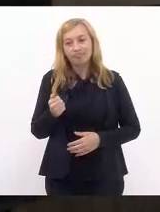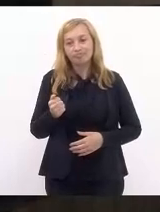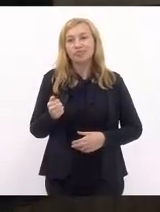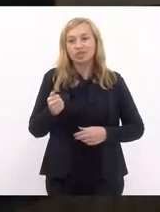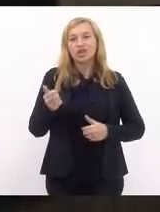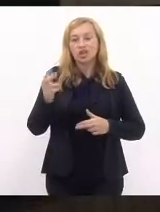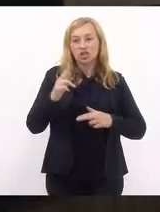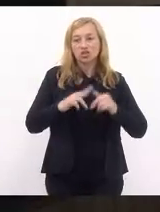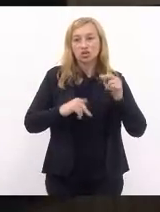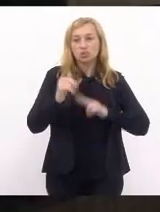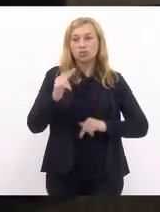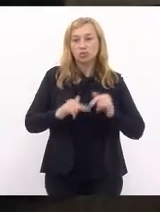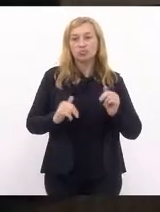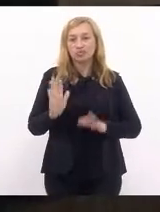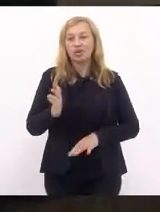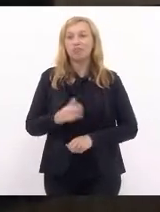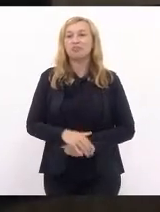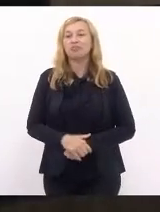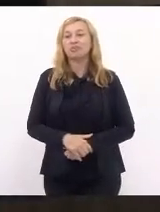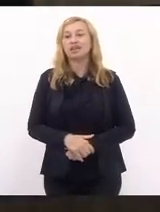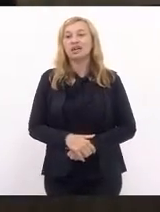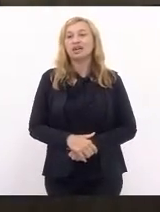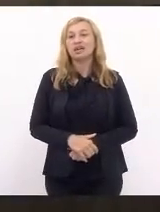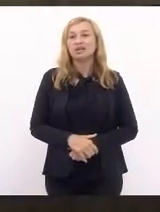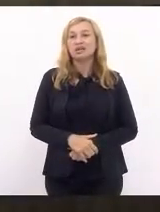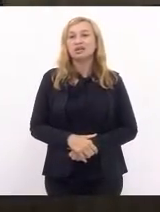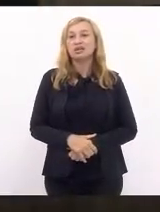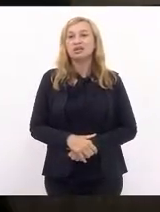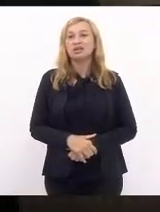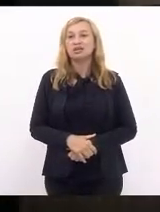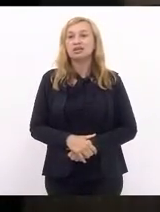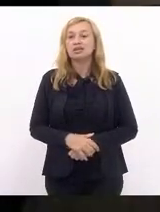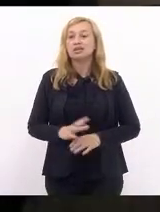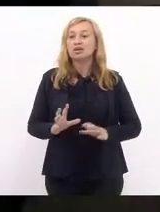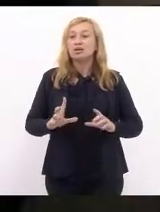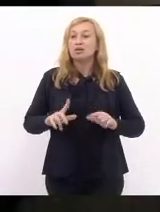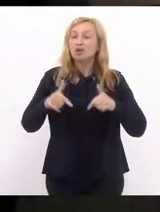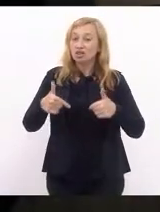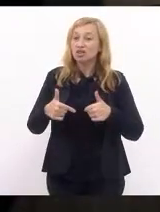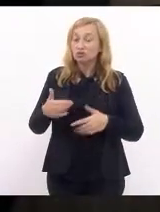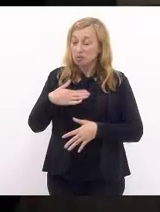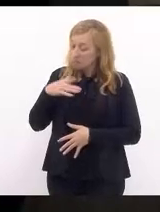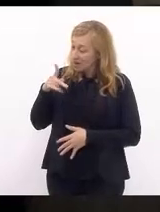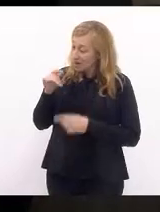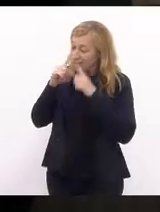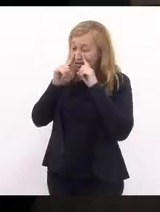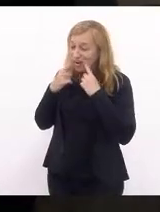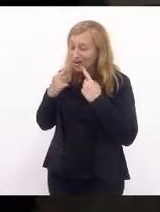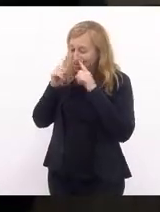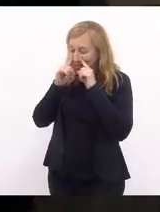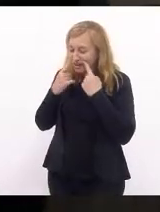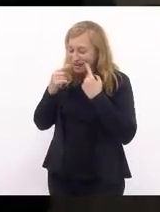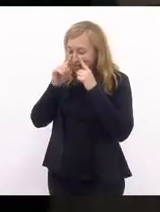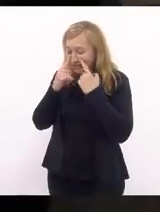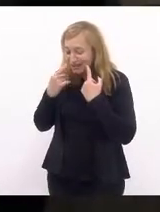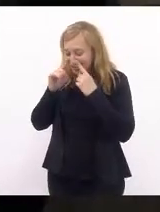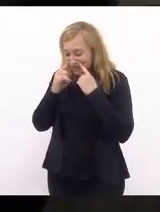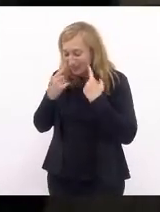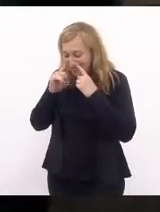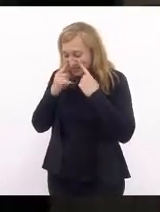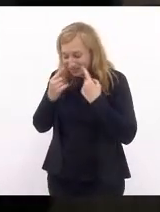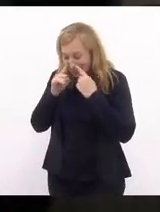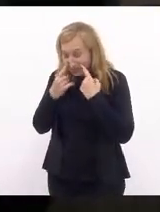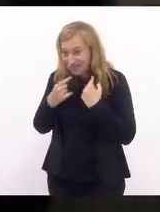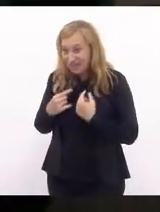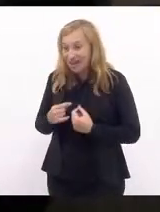de eu assumir o mandato Oi e a reação que o meu pai tá ele foi chorar meu pai chorava chorava chorava